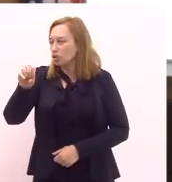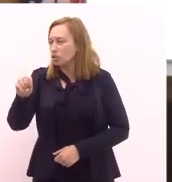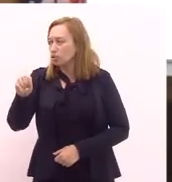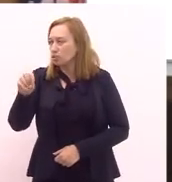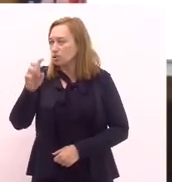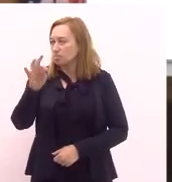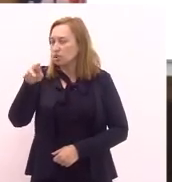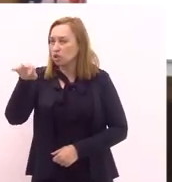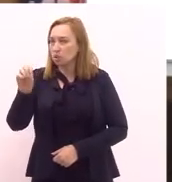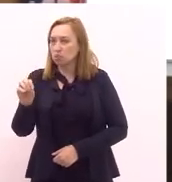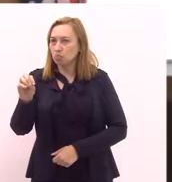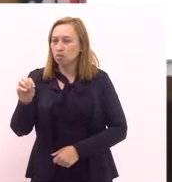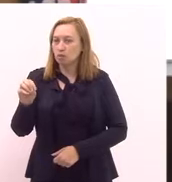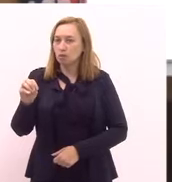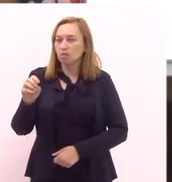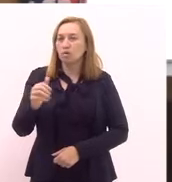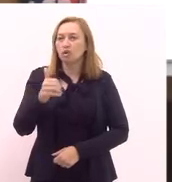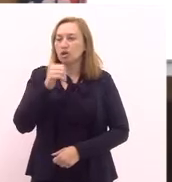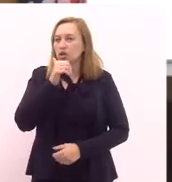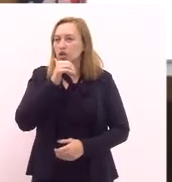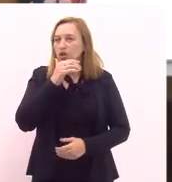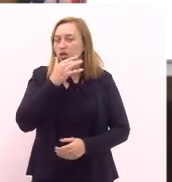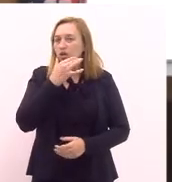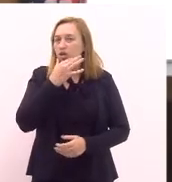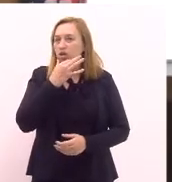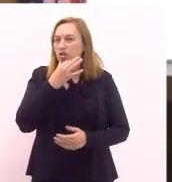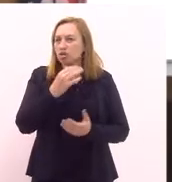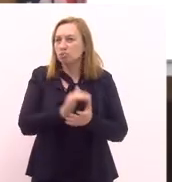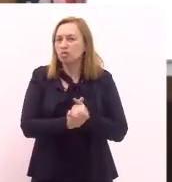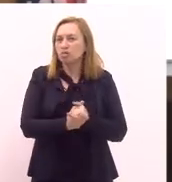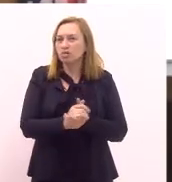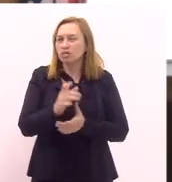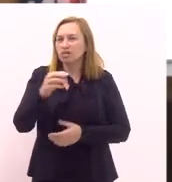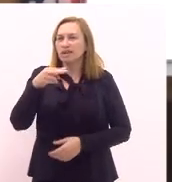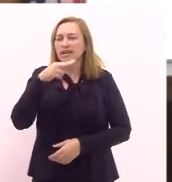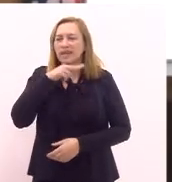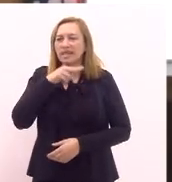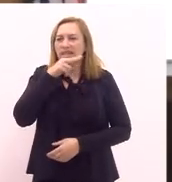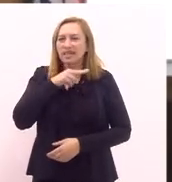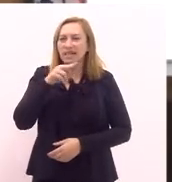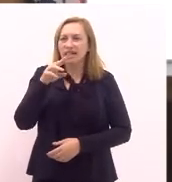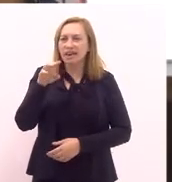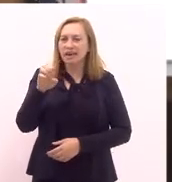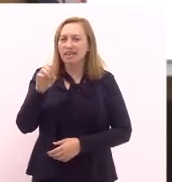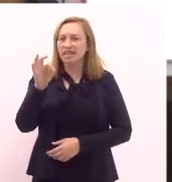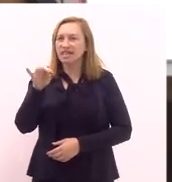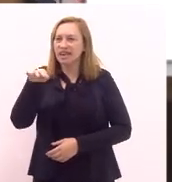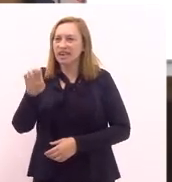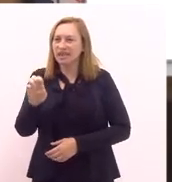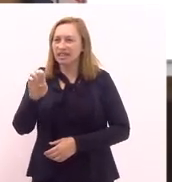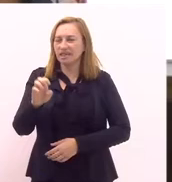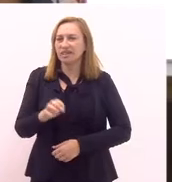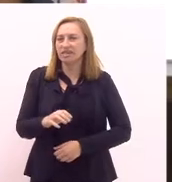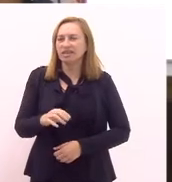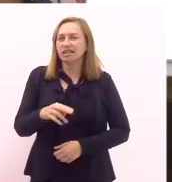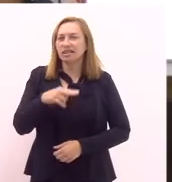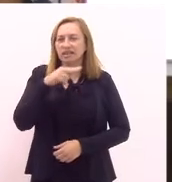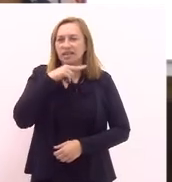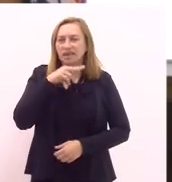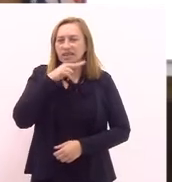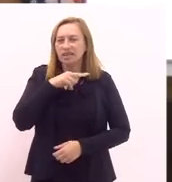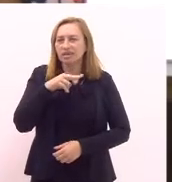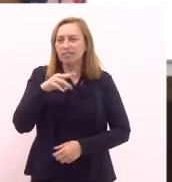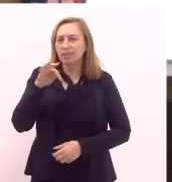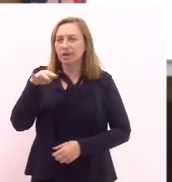Brito marido da neta Etienne Souza neta Abelina